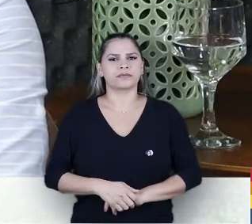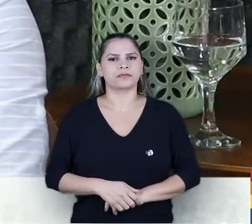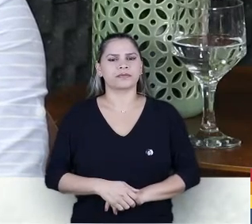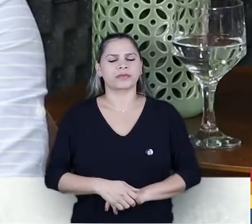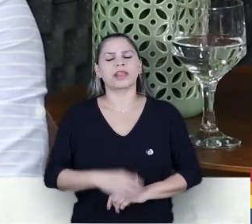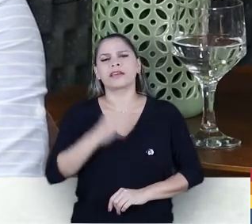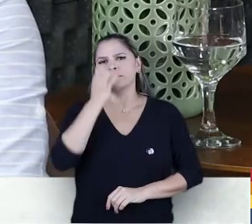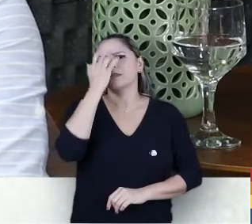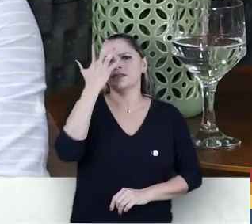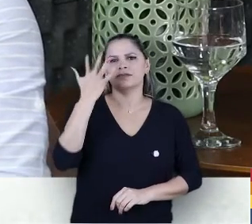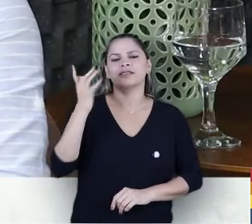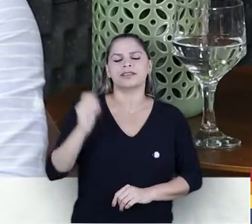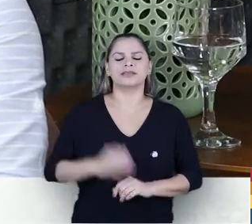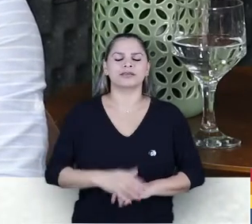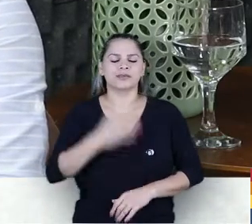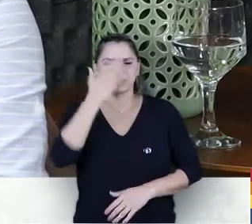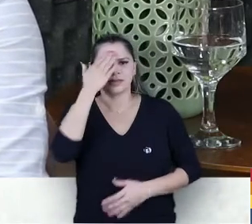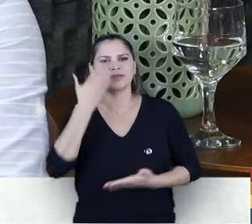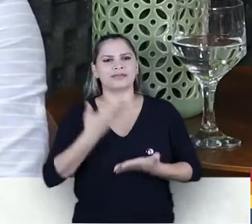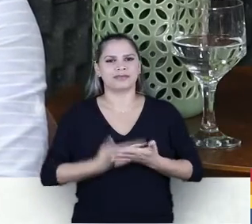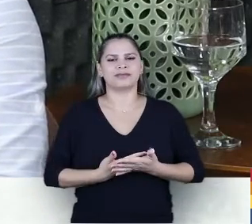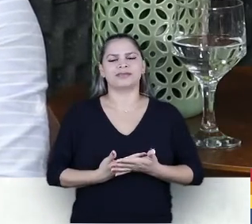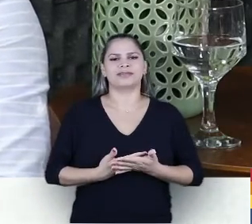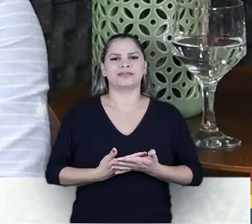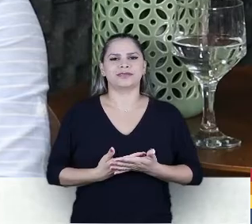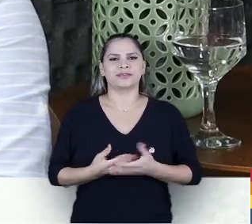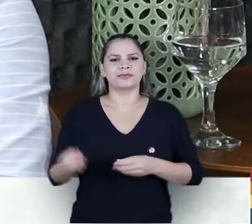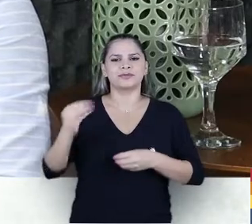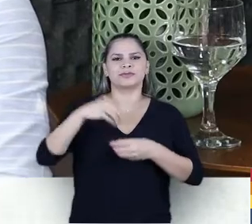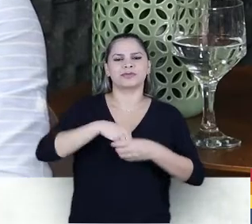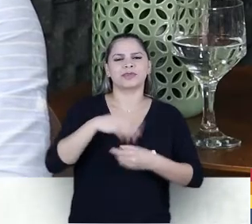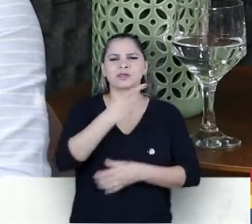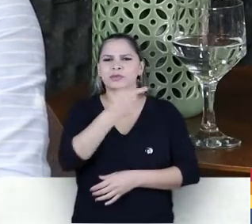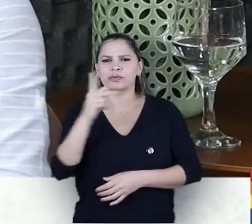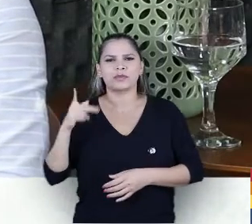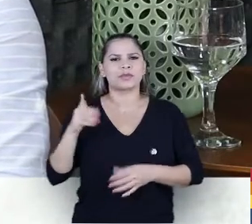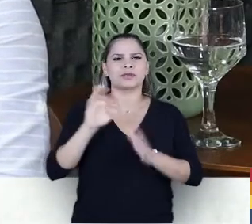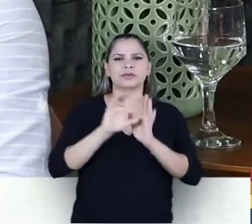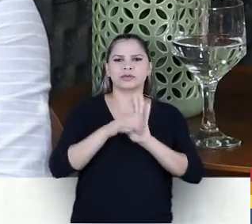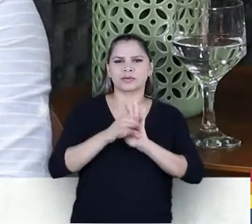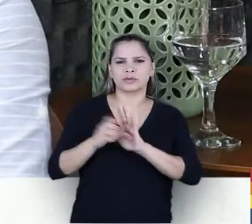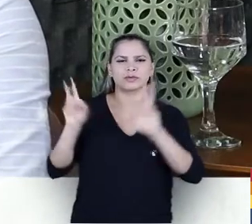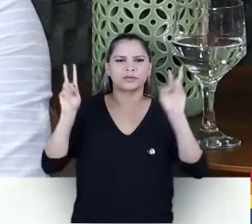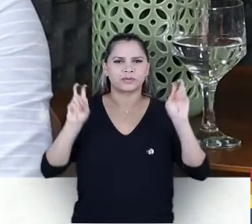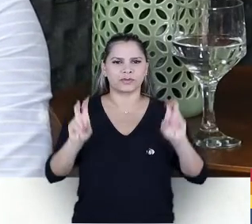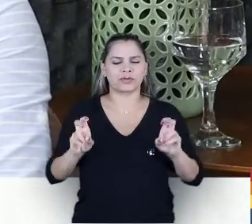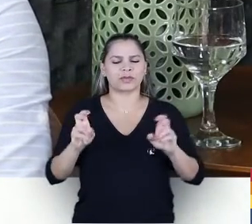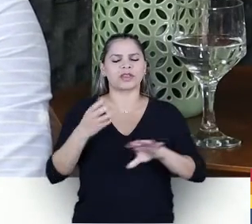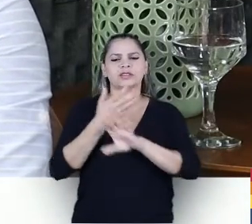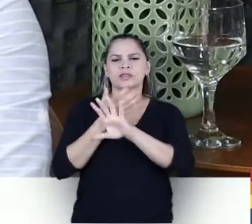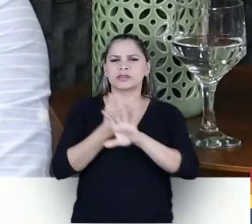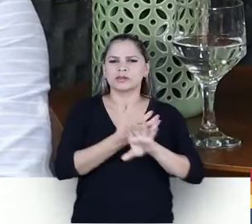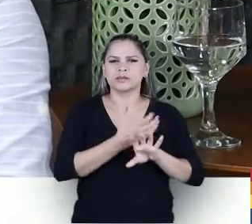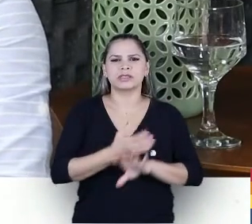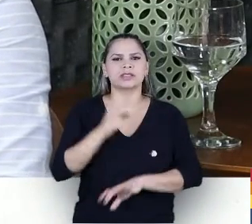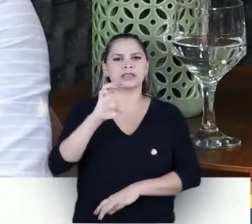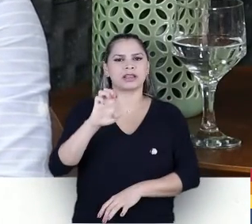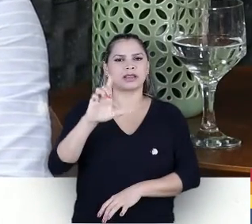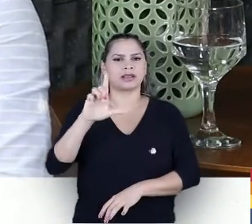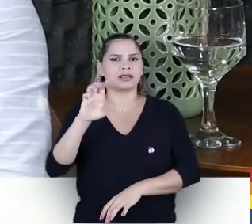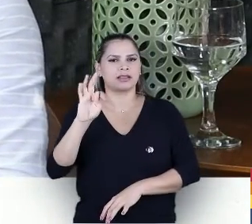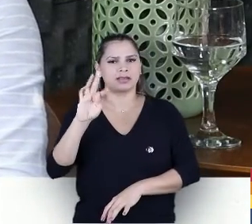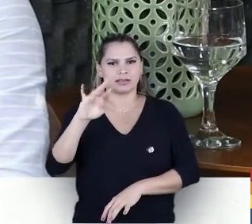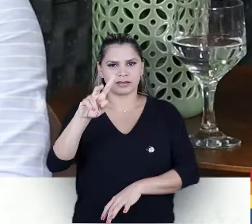é uma forma de trabalhar conteúdos que são importantes e que